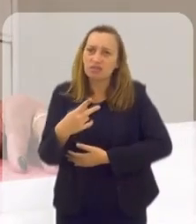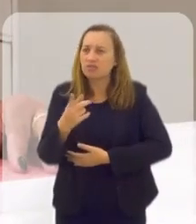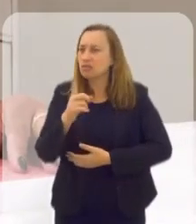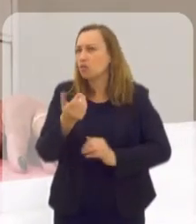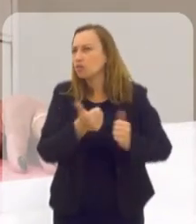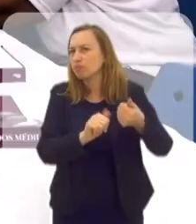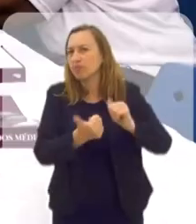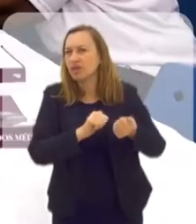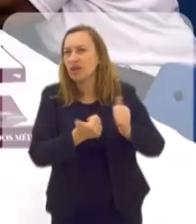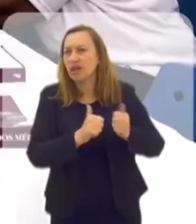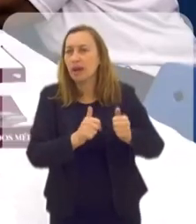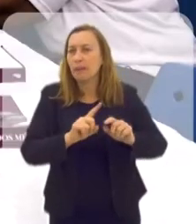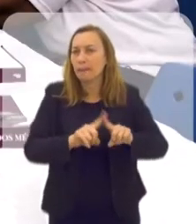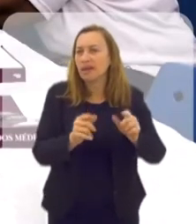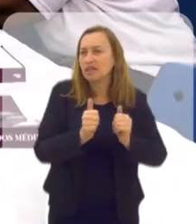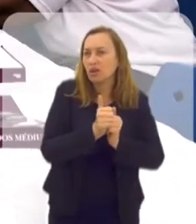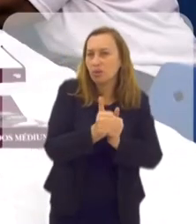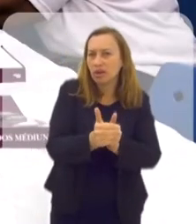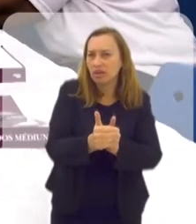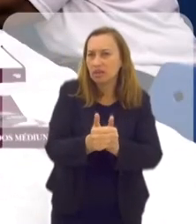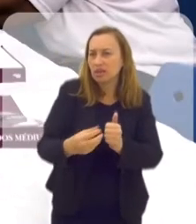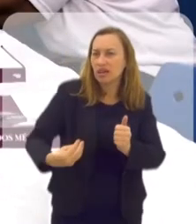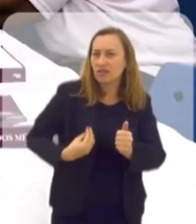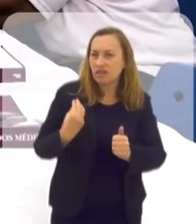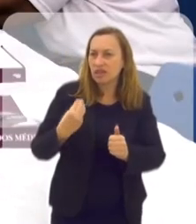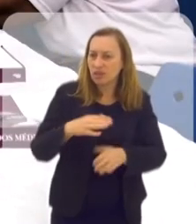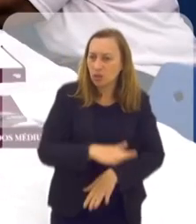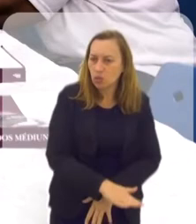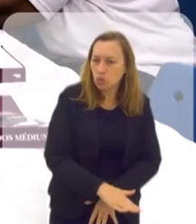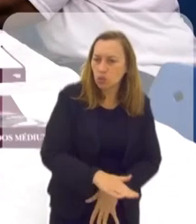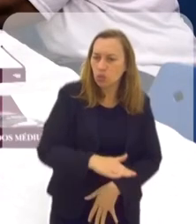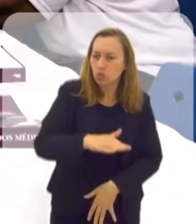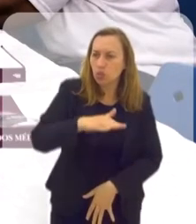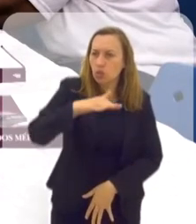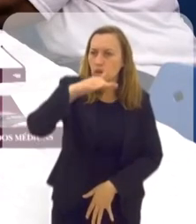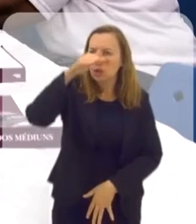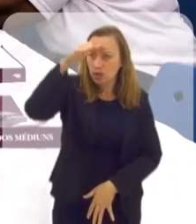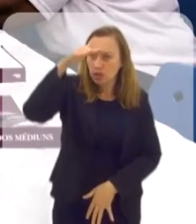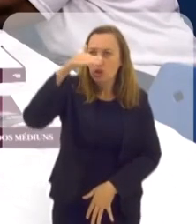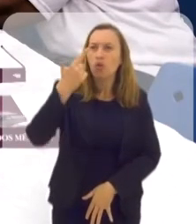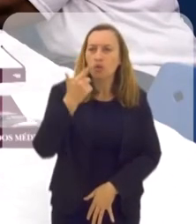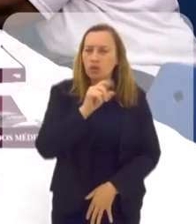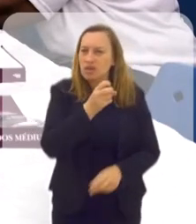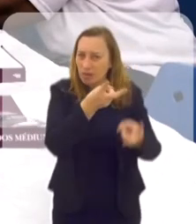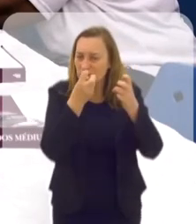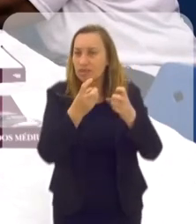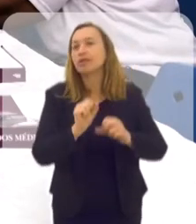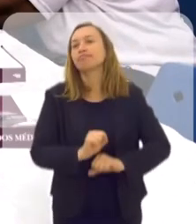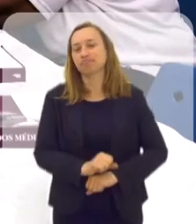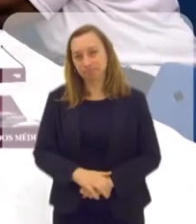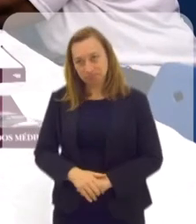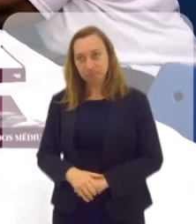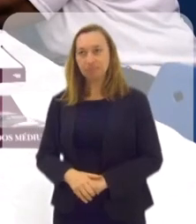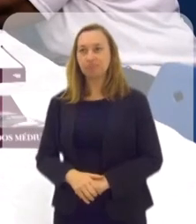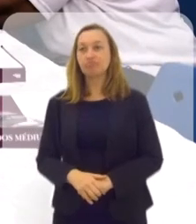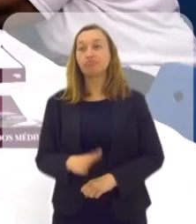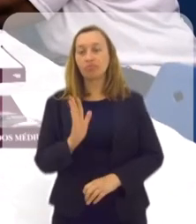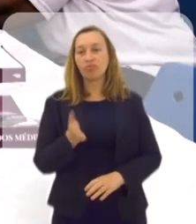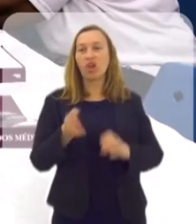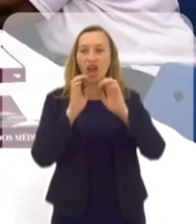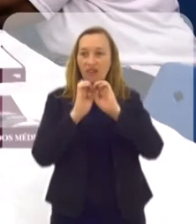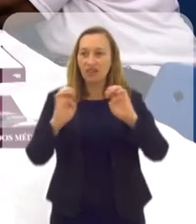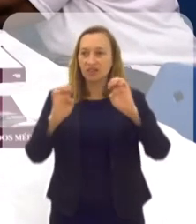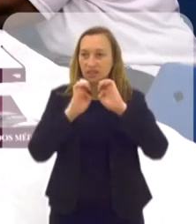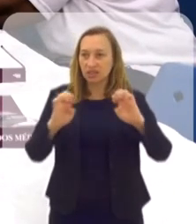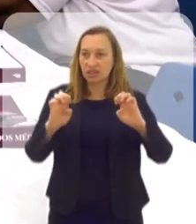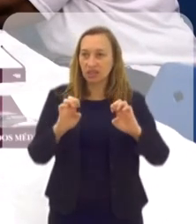não vai Sim. conseguir avaliar, mas no acompanhamento da vida daquele indivíduo até o adulto, a gente consegue perceber isso muito. Eu